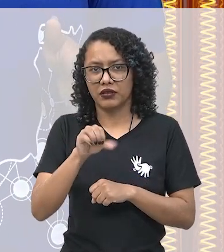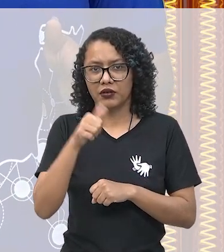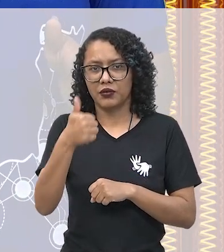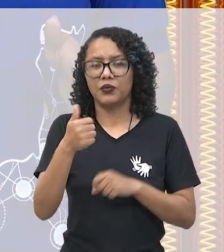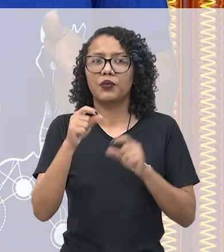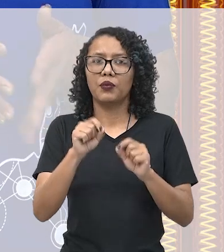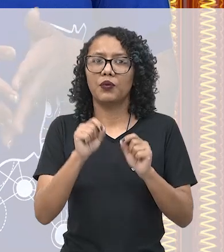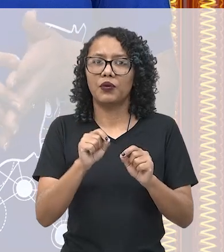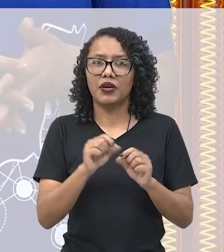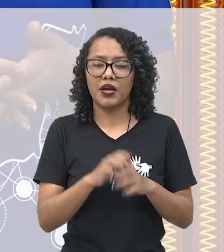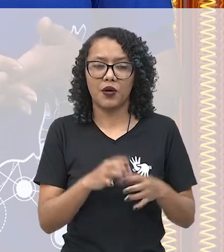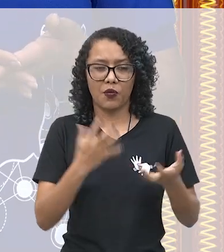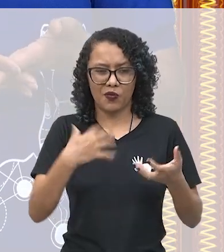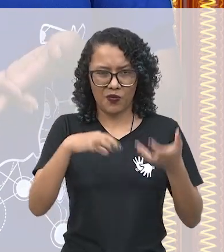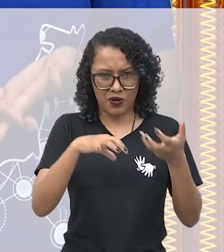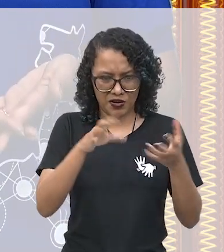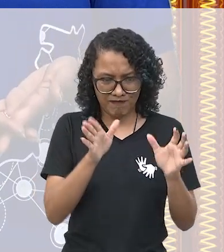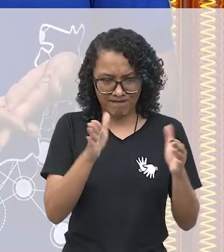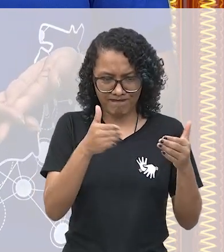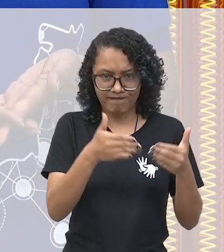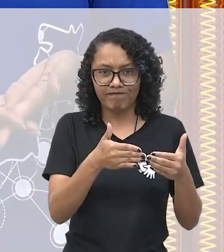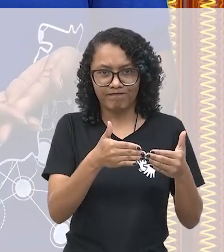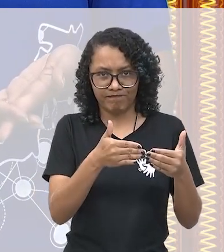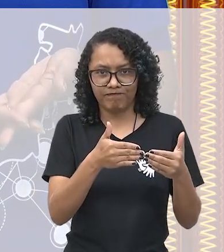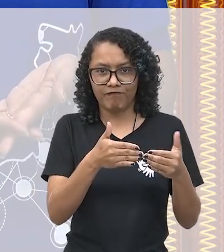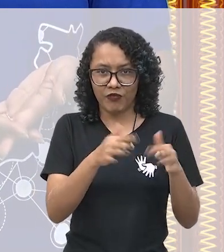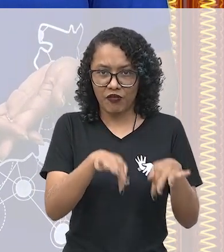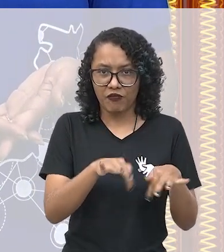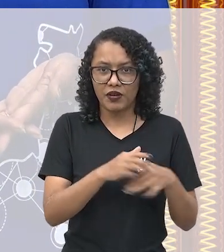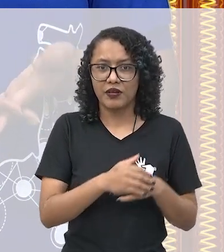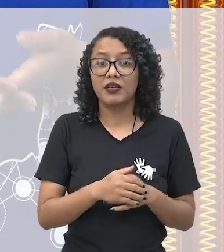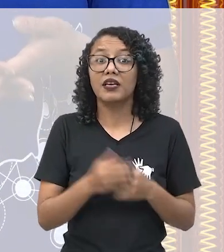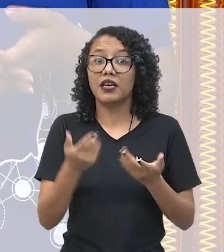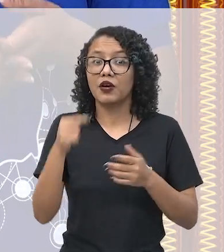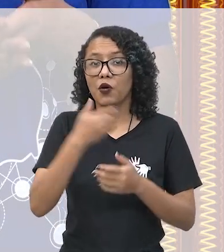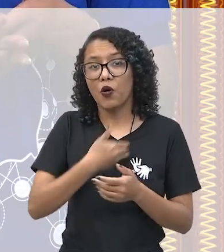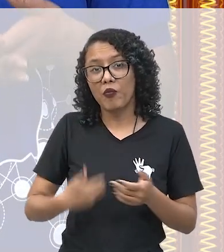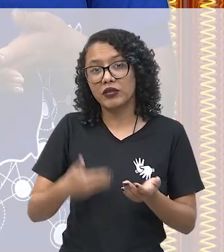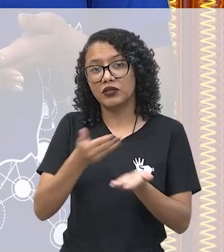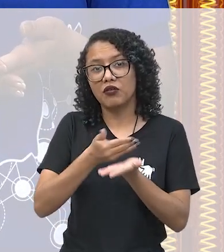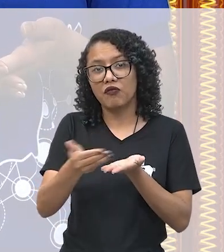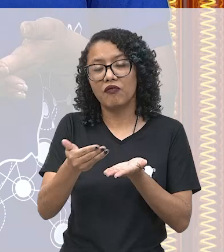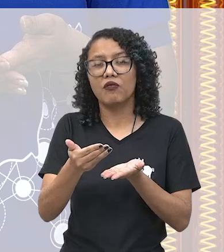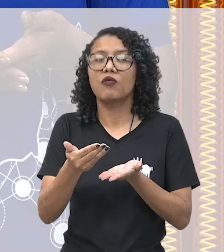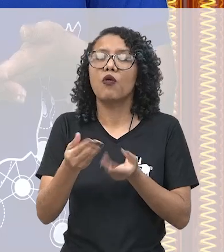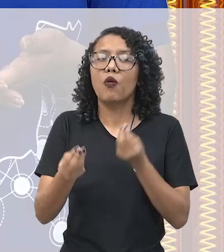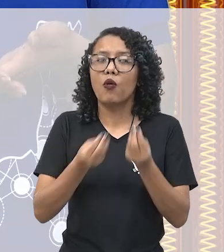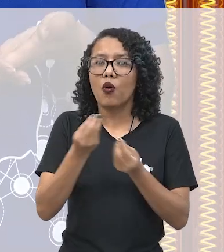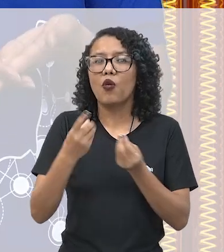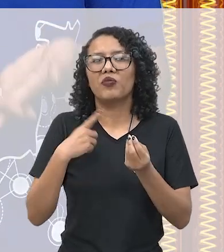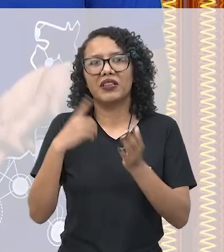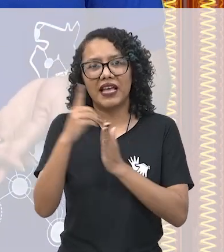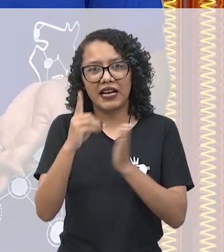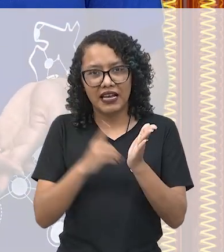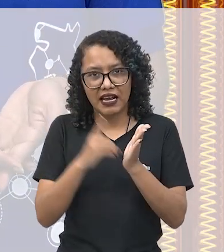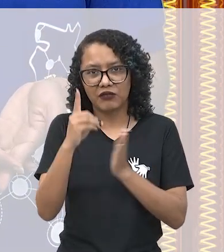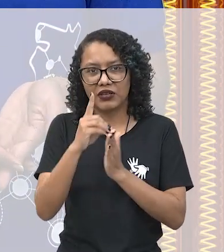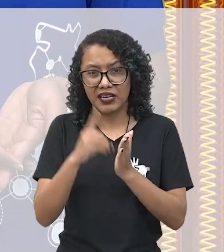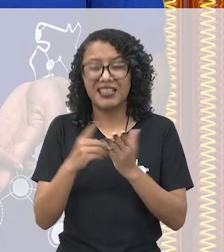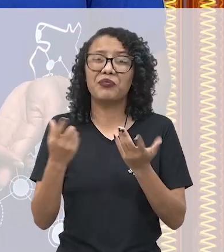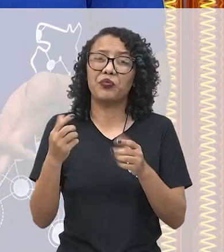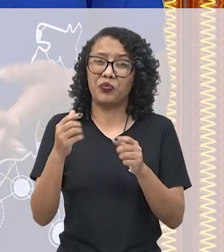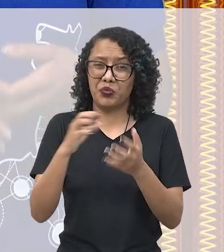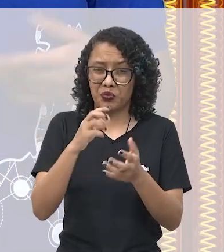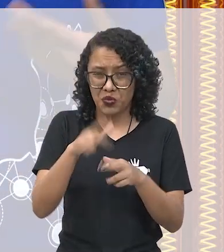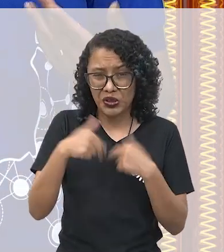Congresso Nacional, e ele vai governar por meio de decretos, o que vai gerar uma crise política. Quando Deodoro da